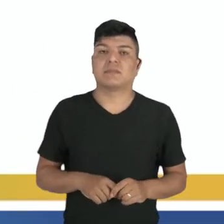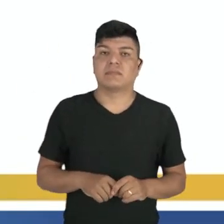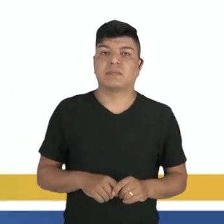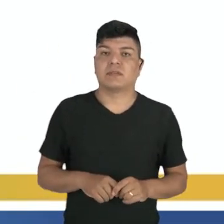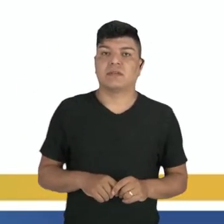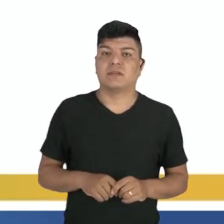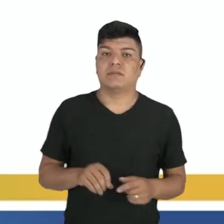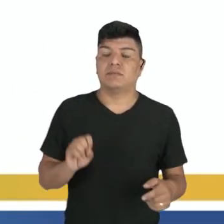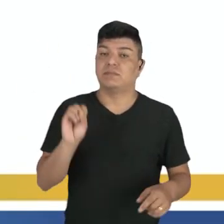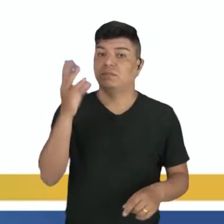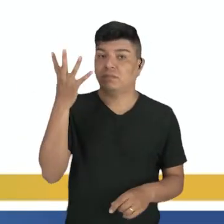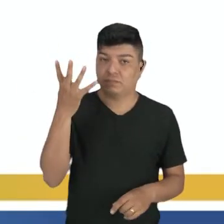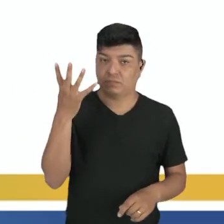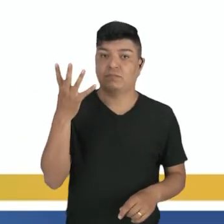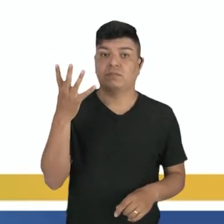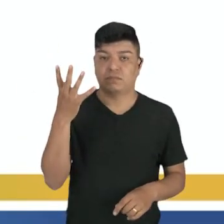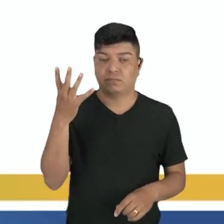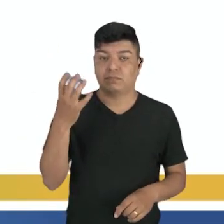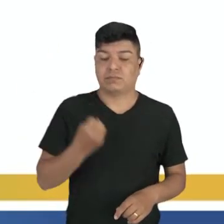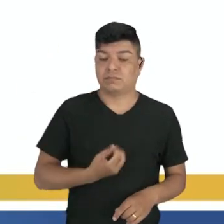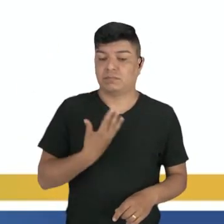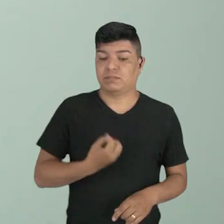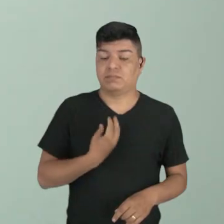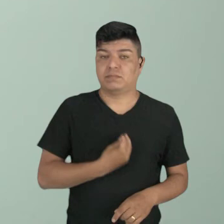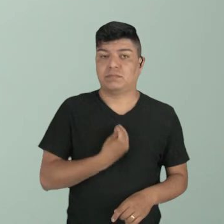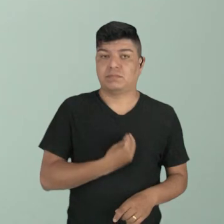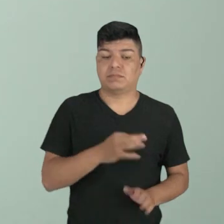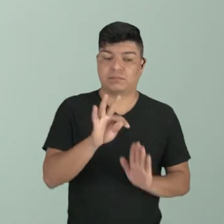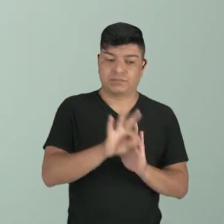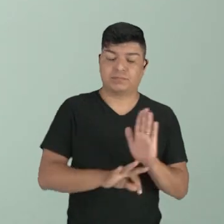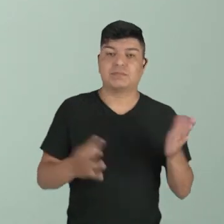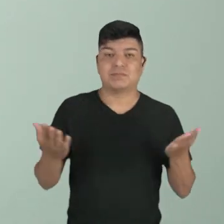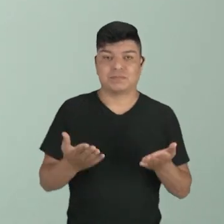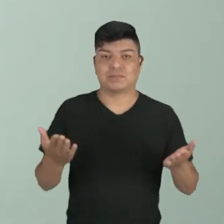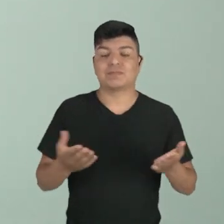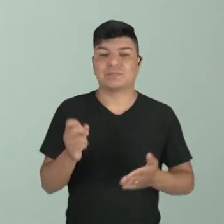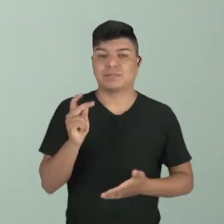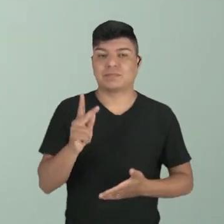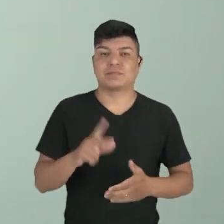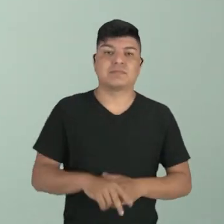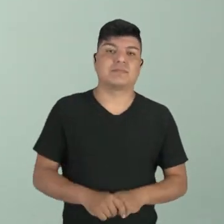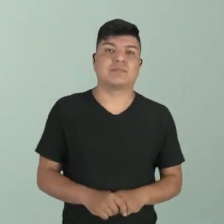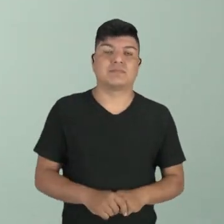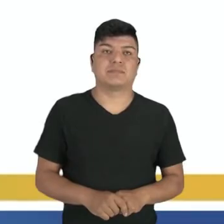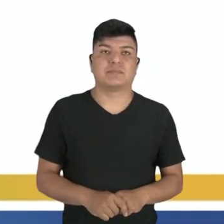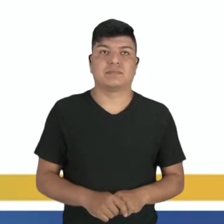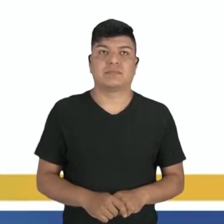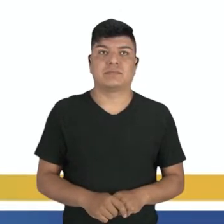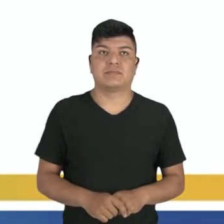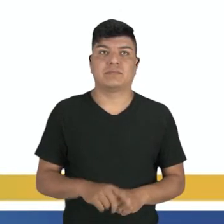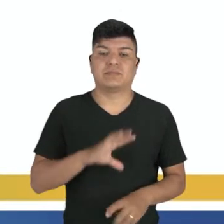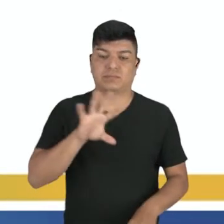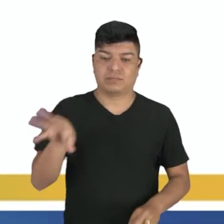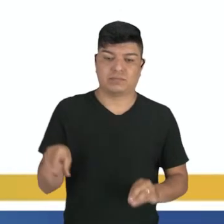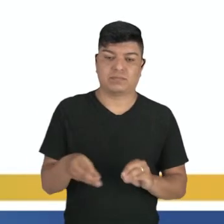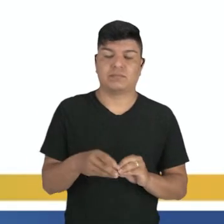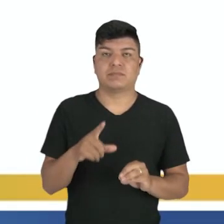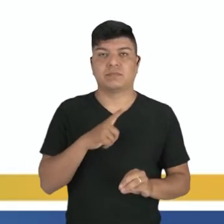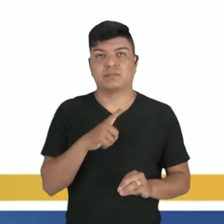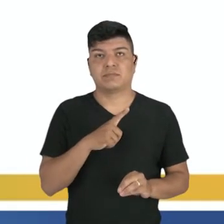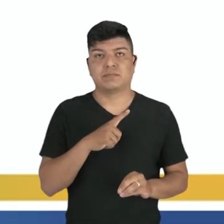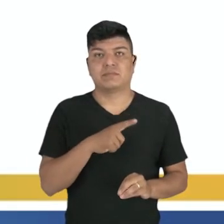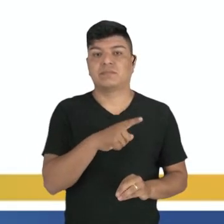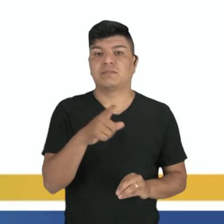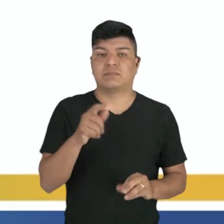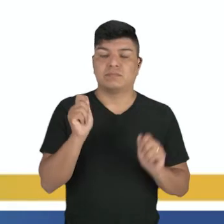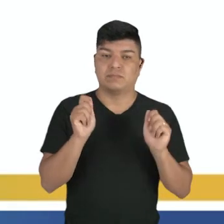dessas marcas do trovadorismo presente também nos textos de hoje em dia, tá certo? Aí aqui nós temos um breve resumo, tá, que